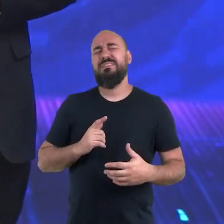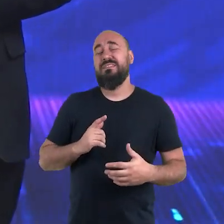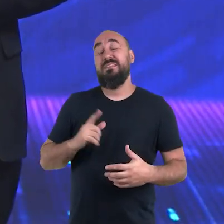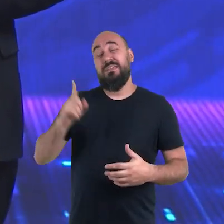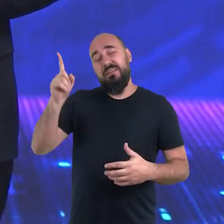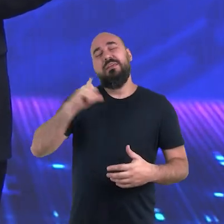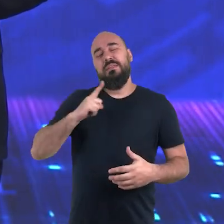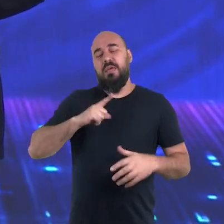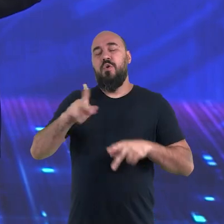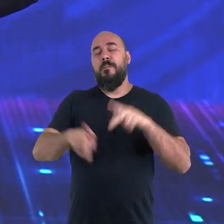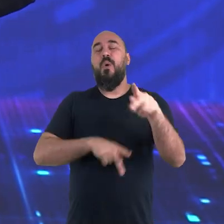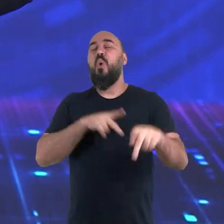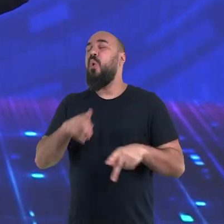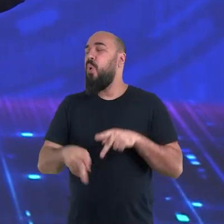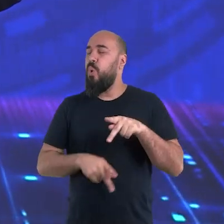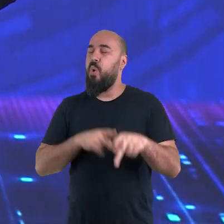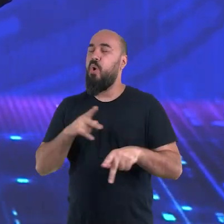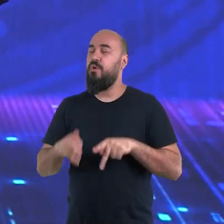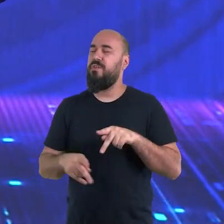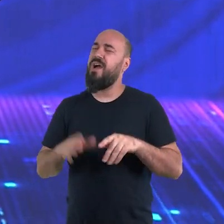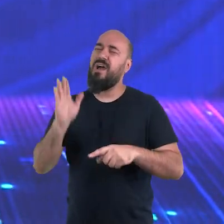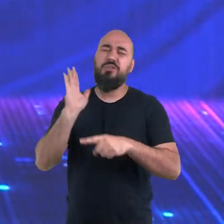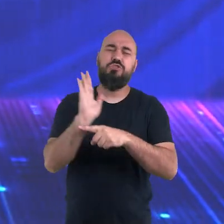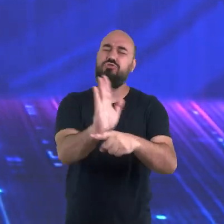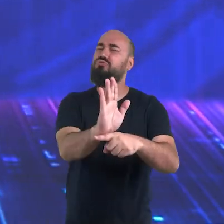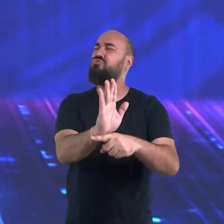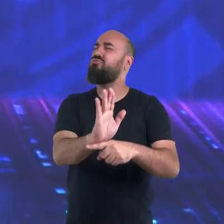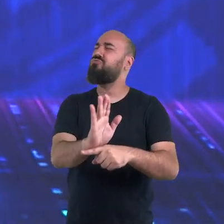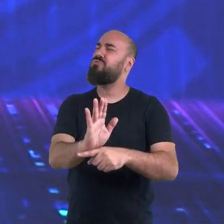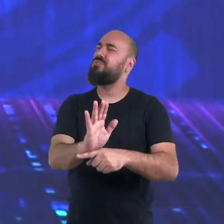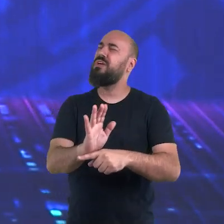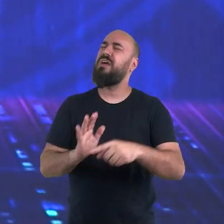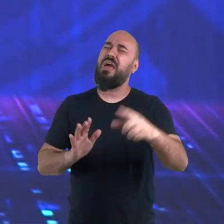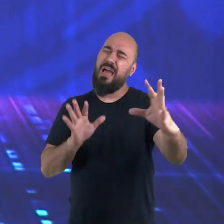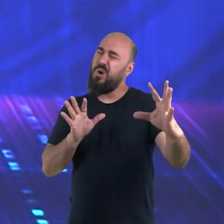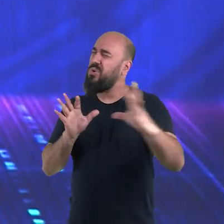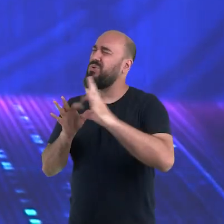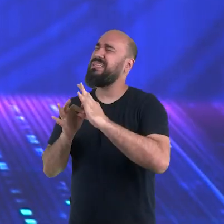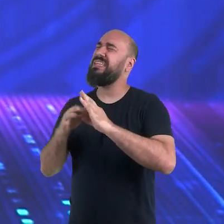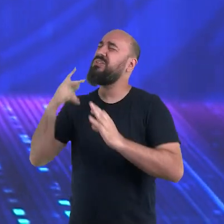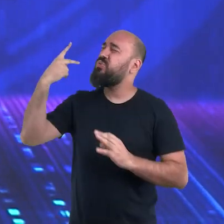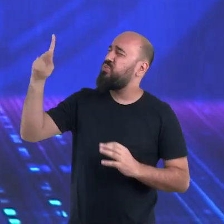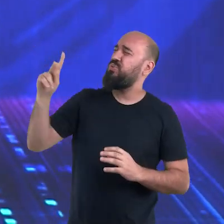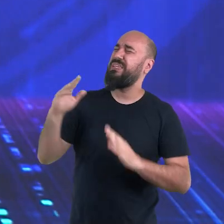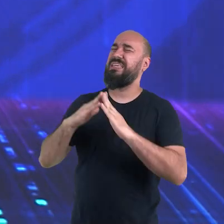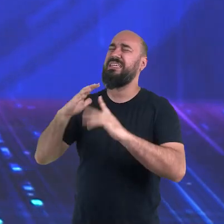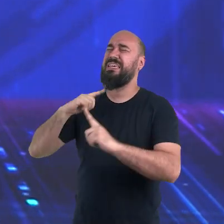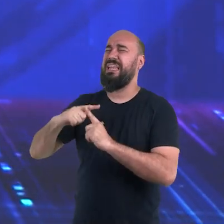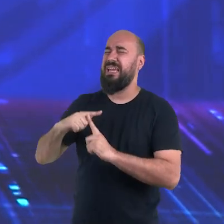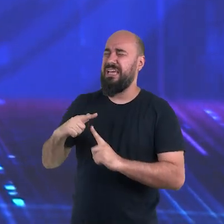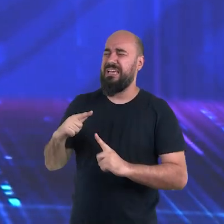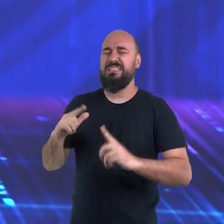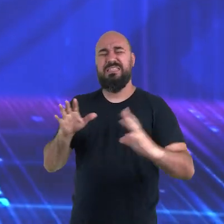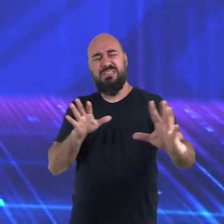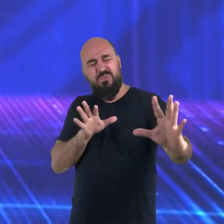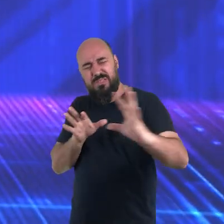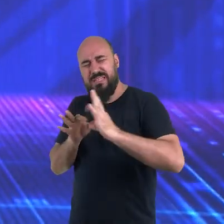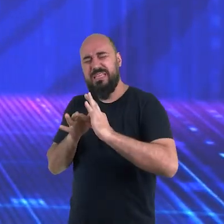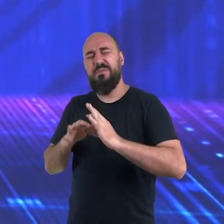povo. Ajude cada pessoa aqui a se unir à Tua igreja, a andar com o Teu povo, participar do movimento